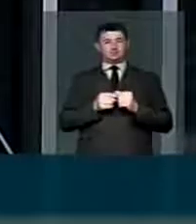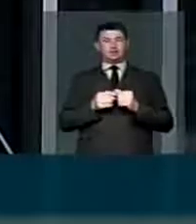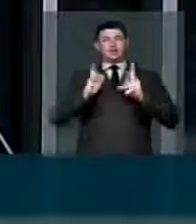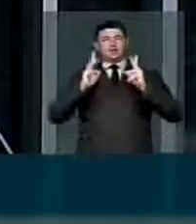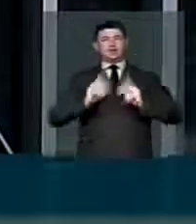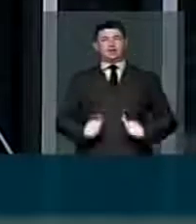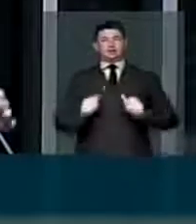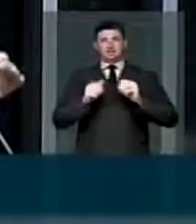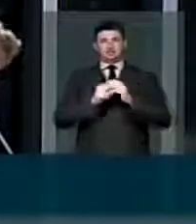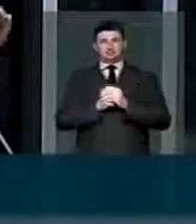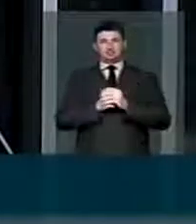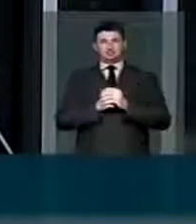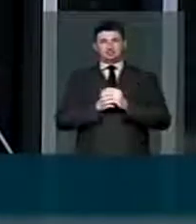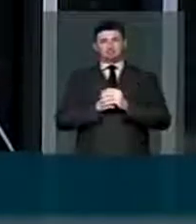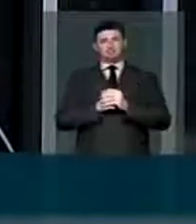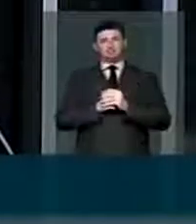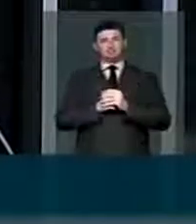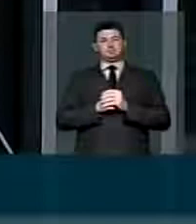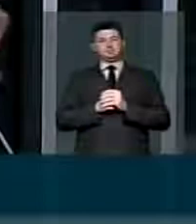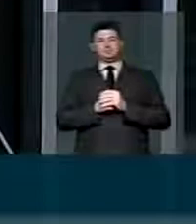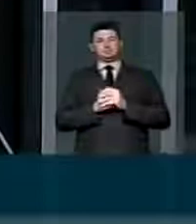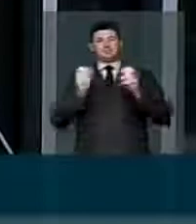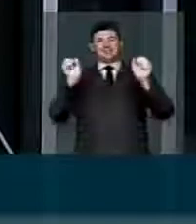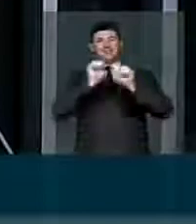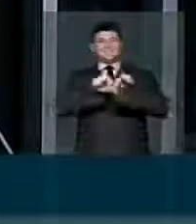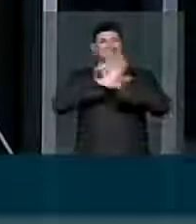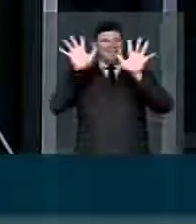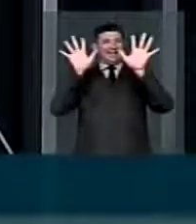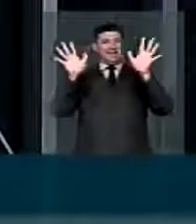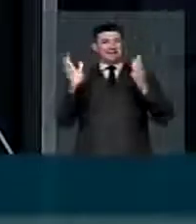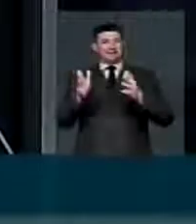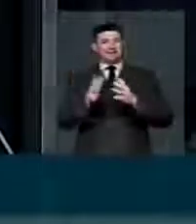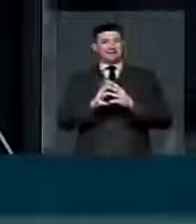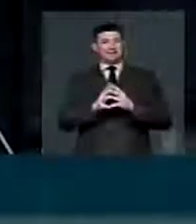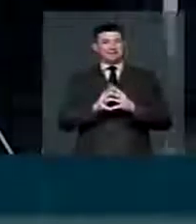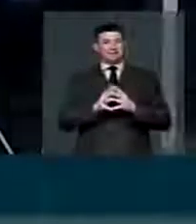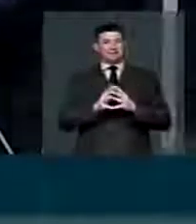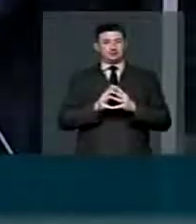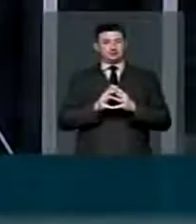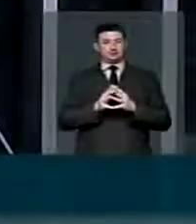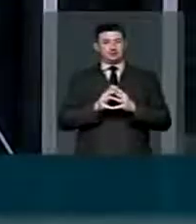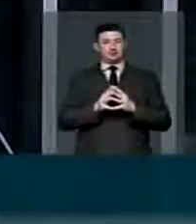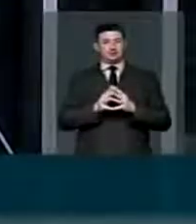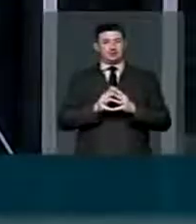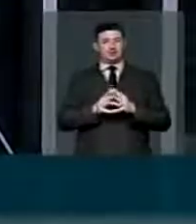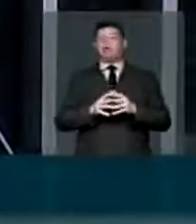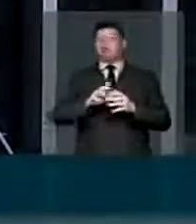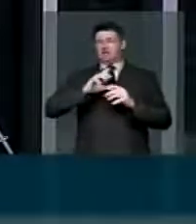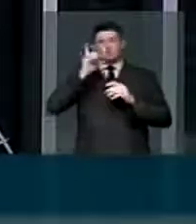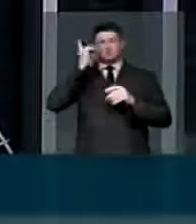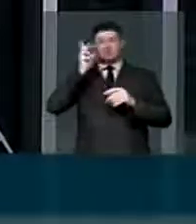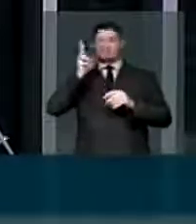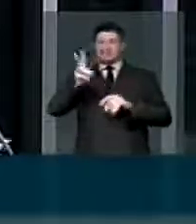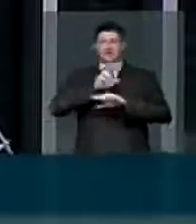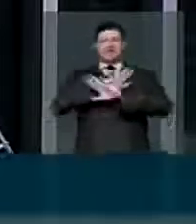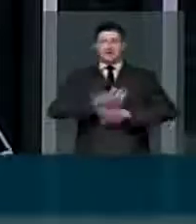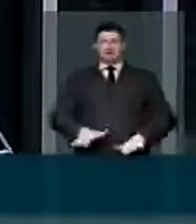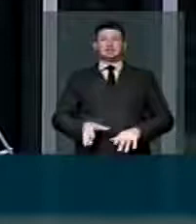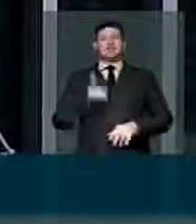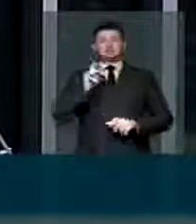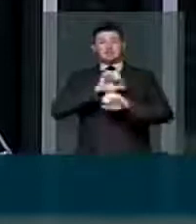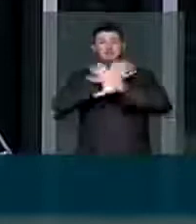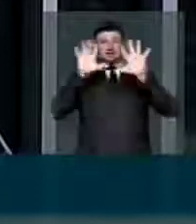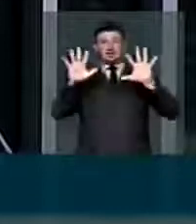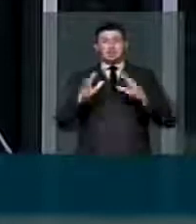límpida, de maneira absolutamente clara, como a presidenta Dilma sempre é, não é que costuma, sempre